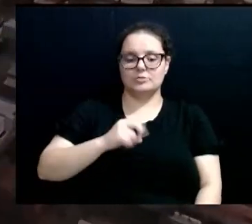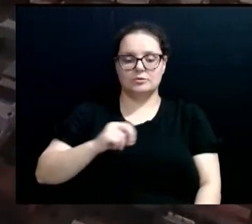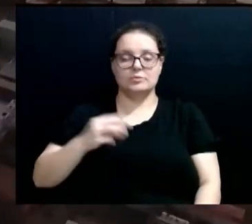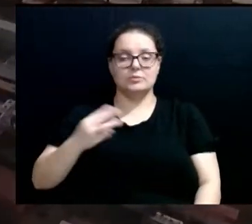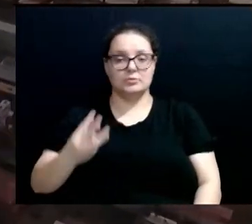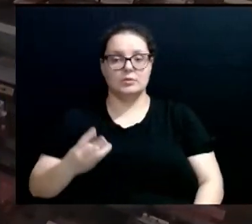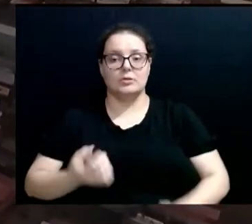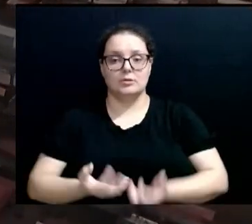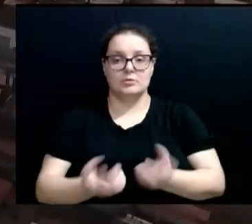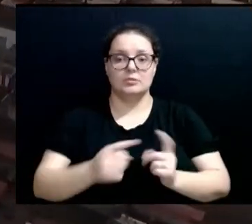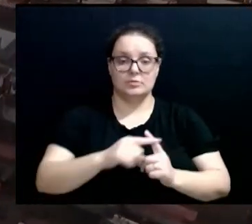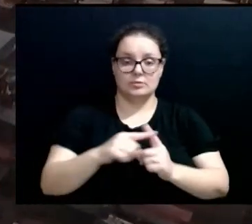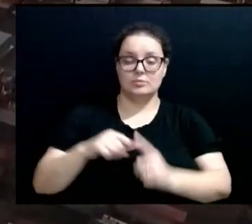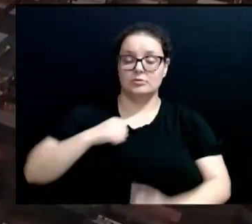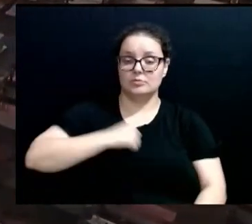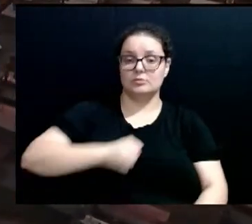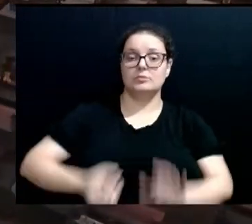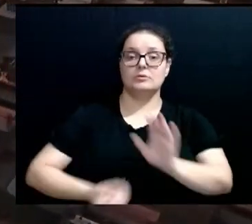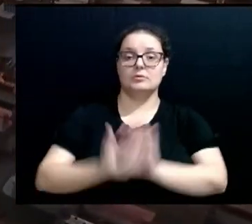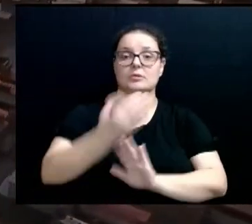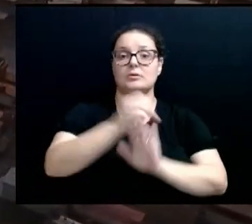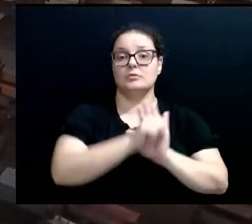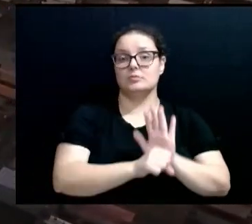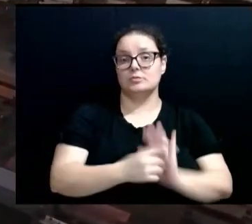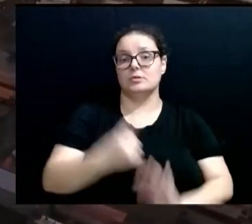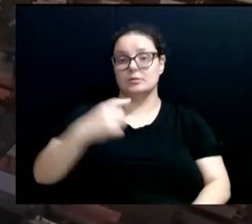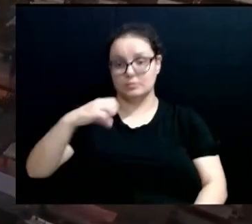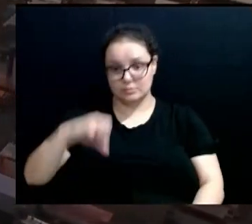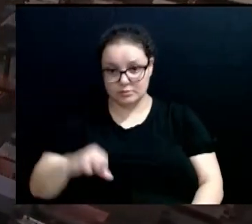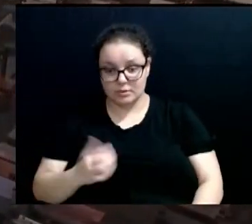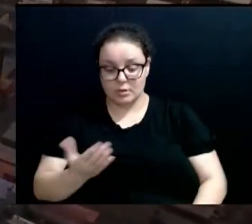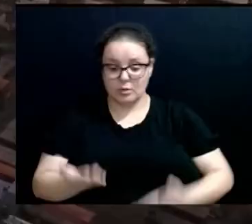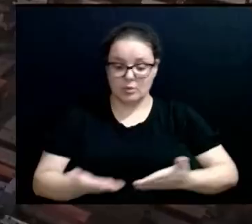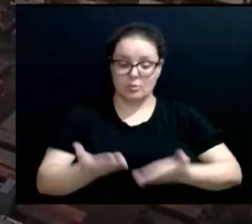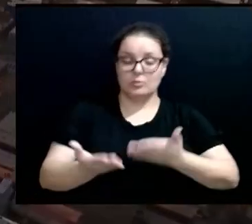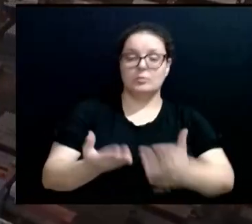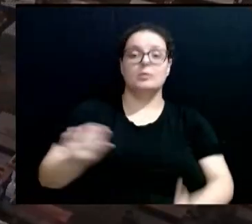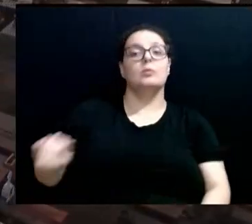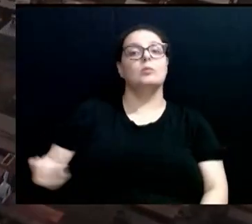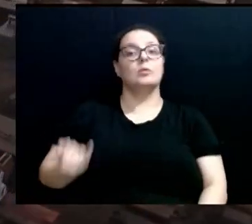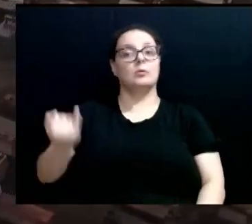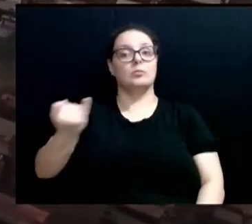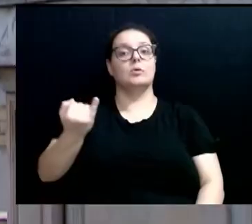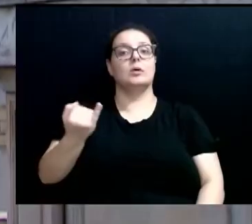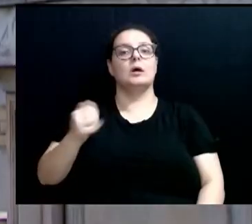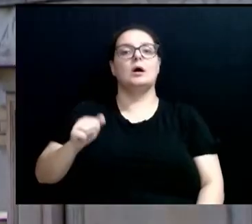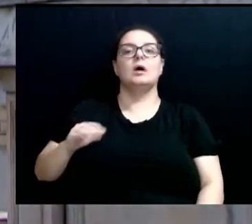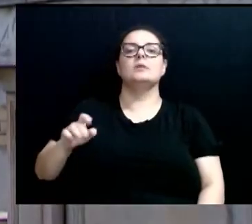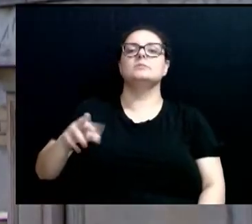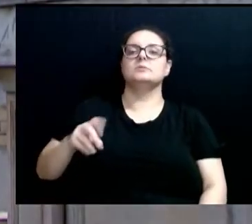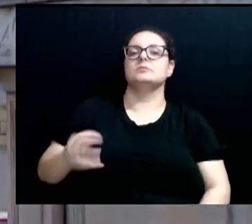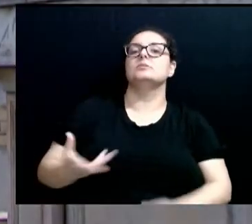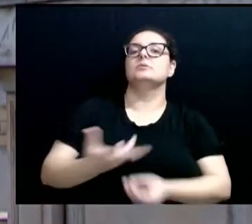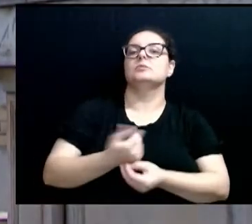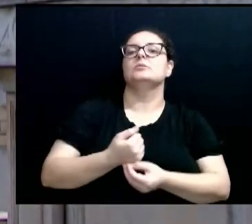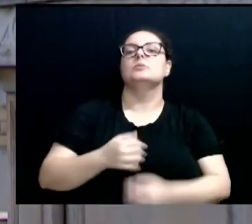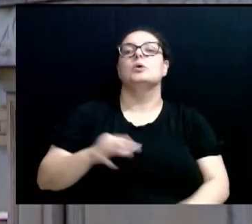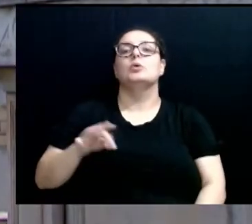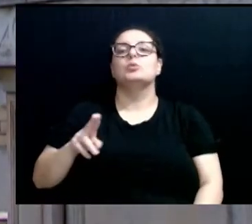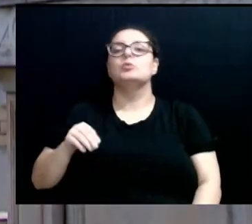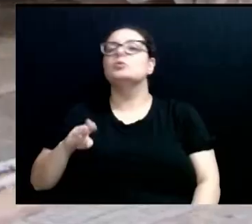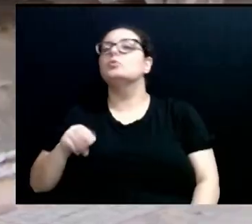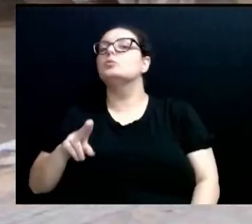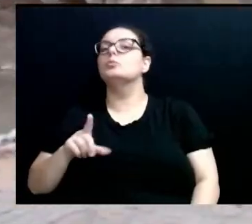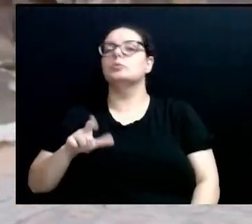Saudade, fundado no século XIX, preserva um importante acervo de arte tumular. Ao longo de